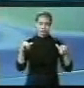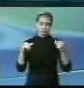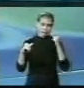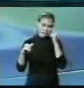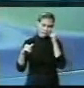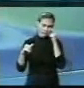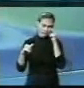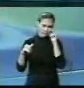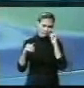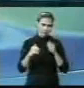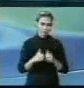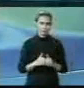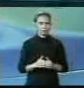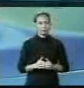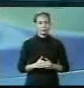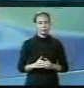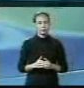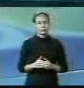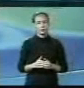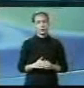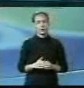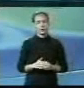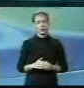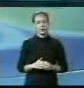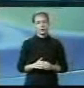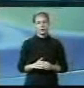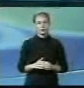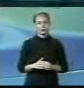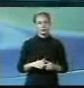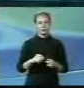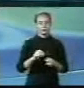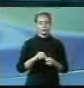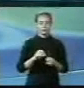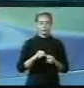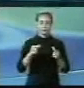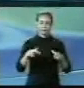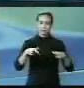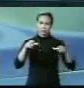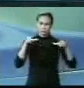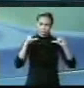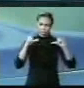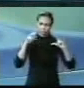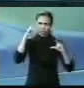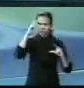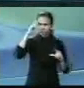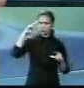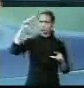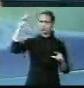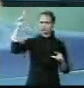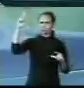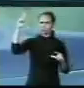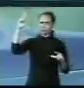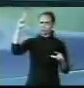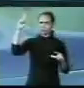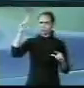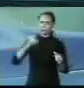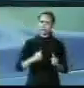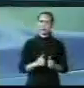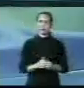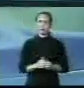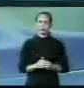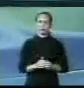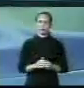história, né, ele tem que fazer a imagem dele com a diretoria. Né? Não tem jeito. Se ele for tentar ficar de bem com a galera que